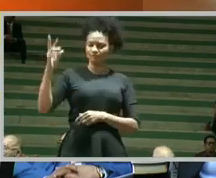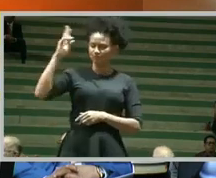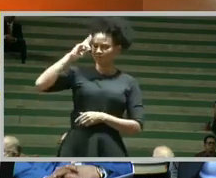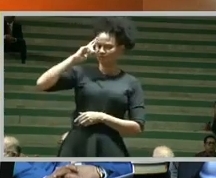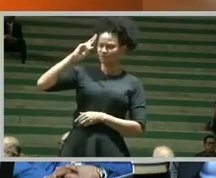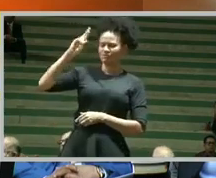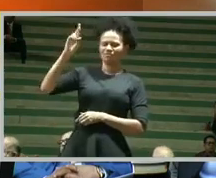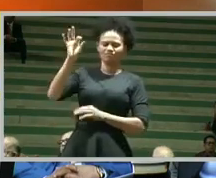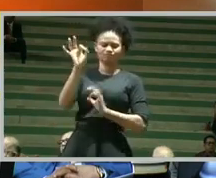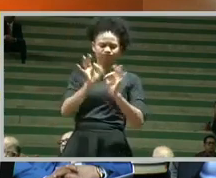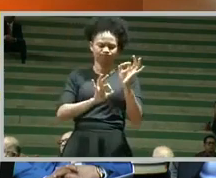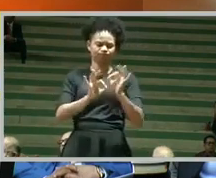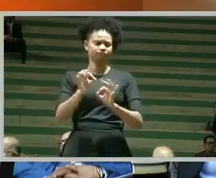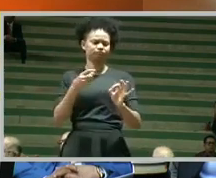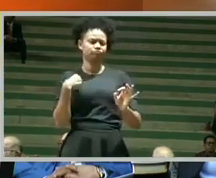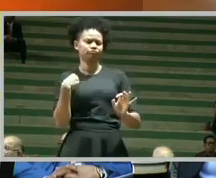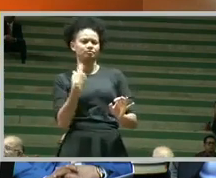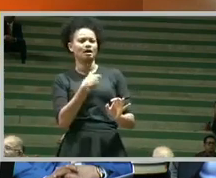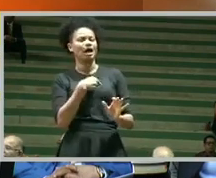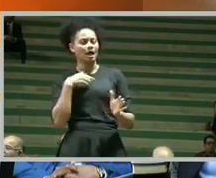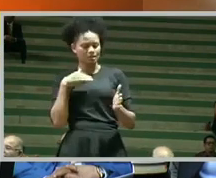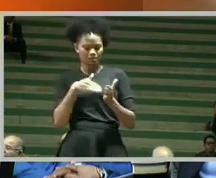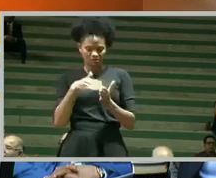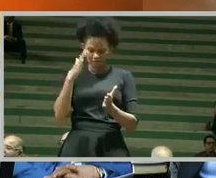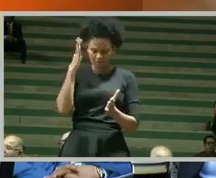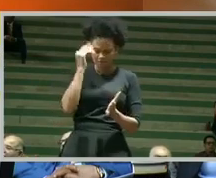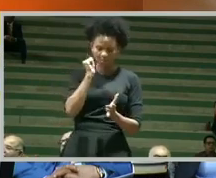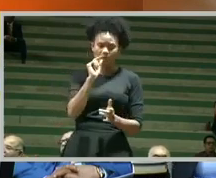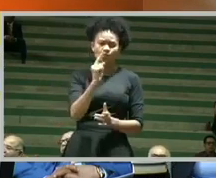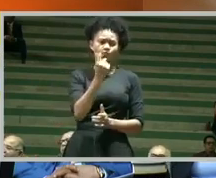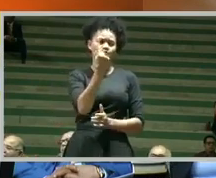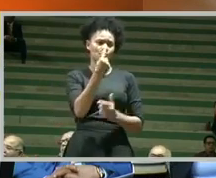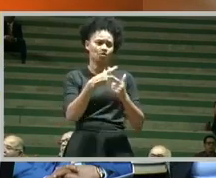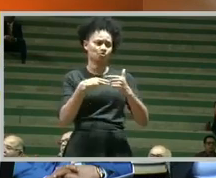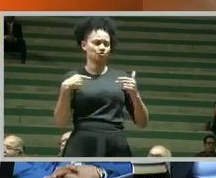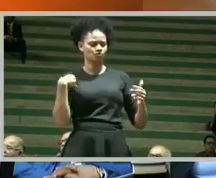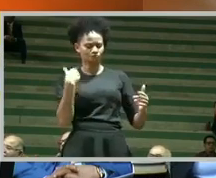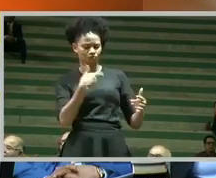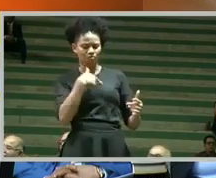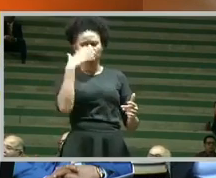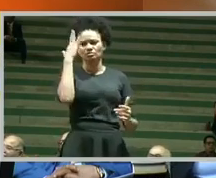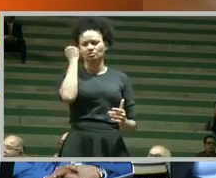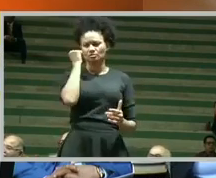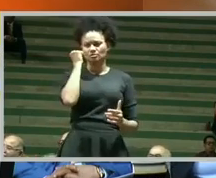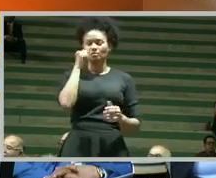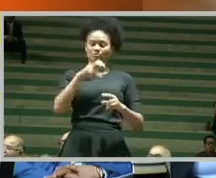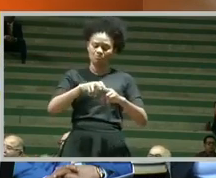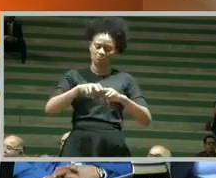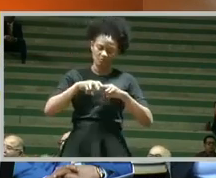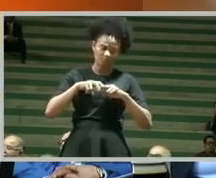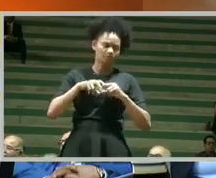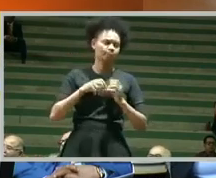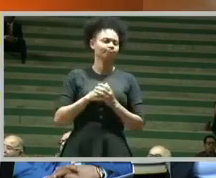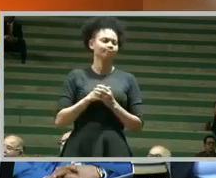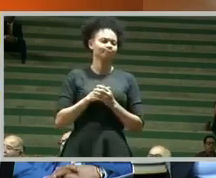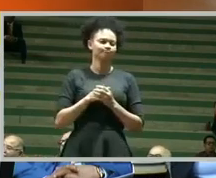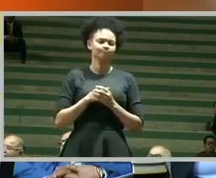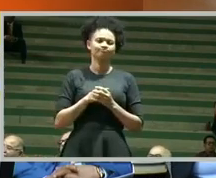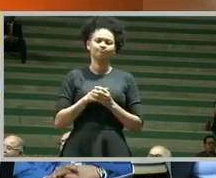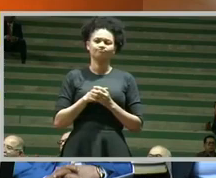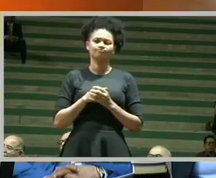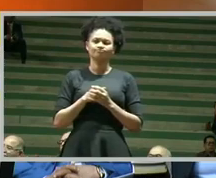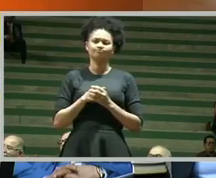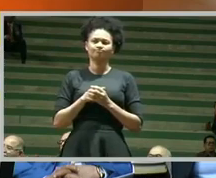o Senhor por nós. Até aí eles sabem. Mas tem uma coisa que só nós sabemos, e por isso